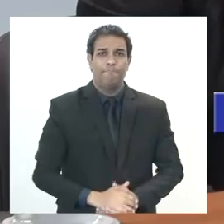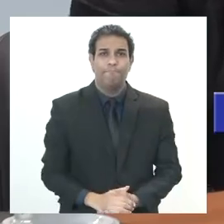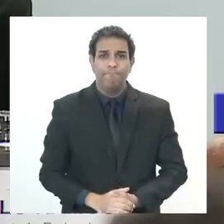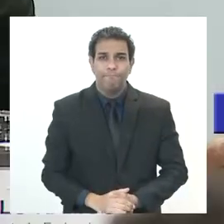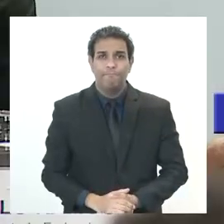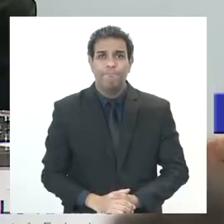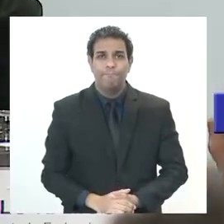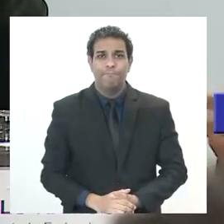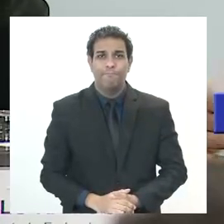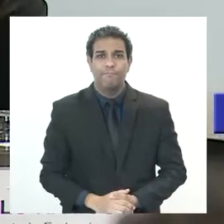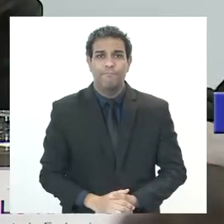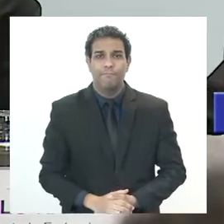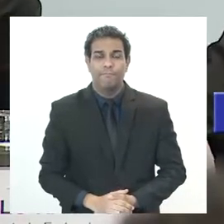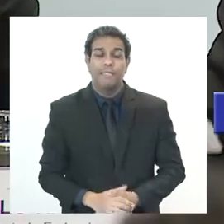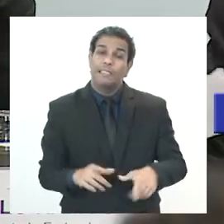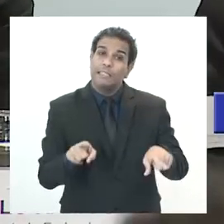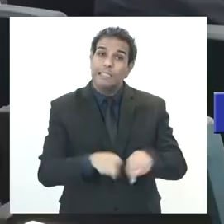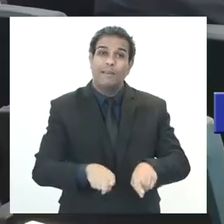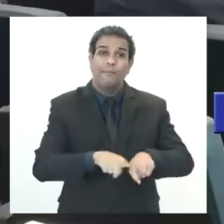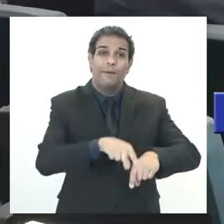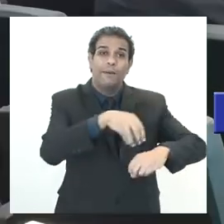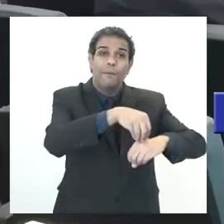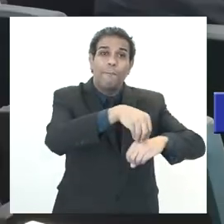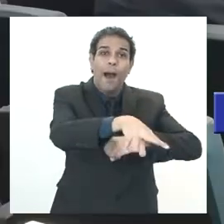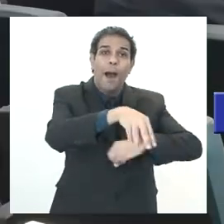que alerta também né e